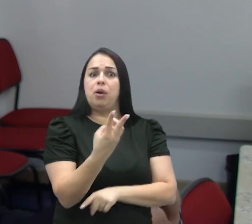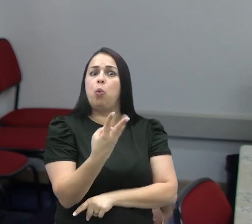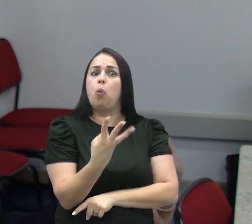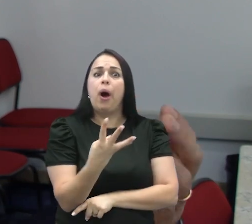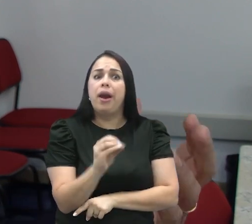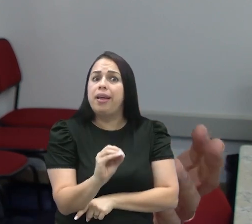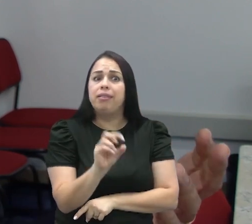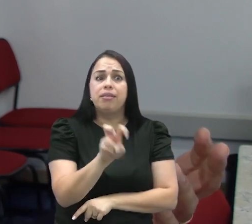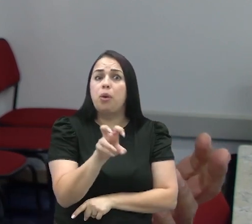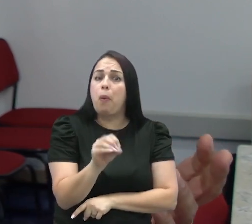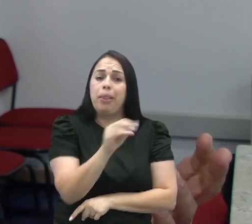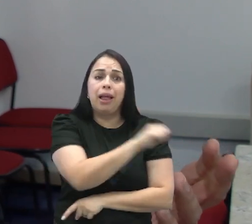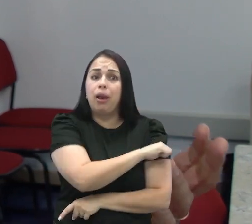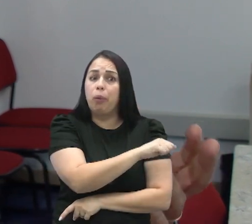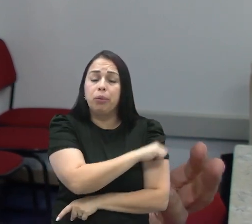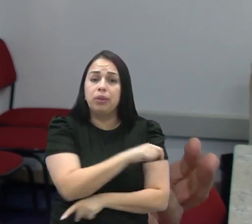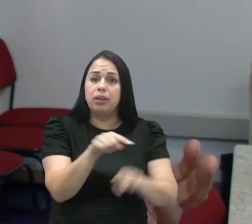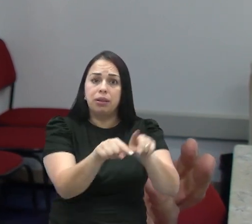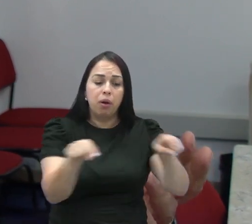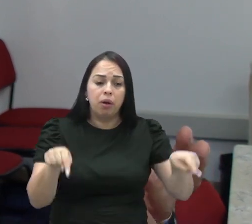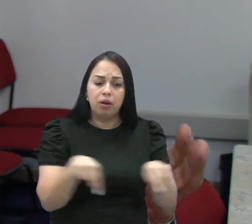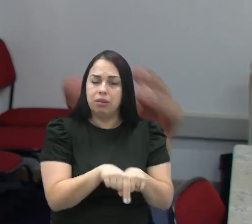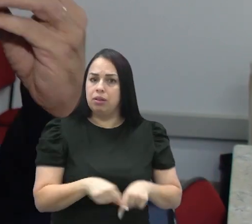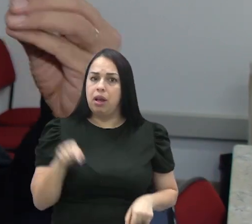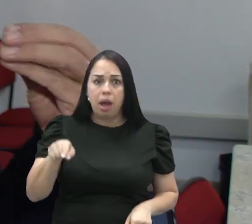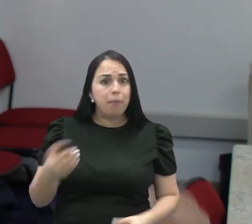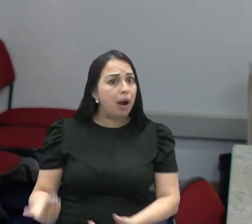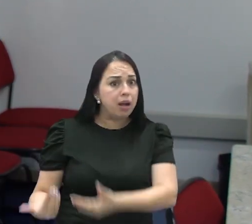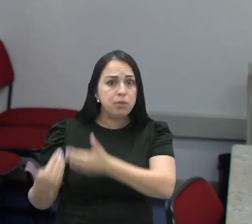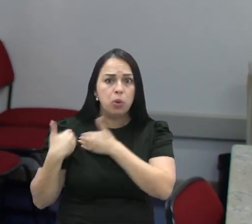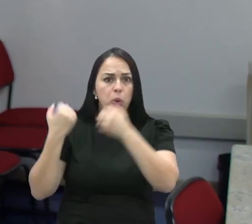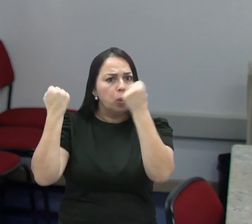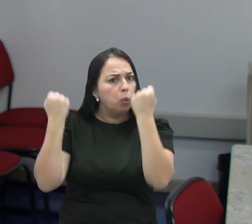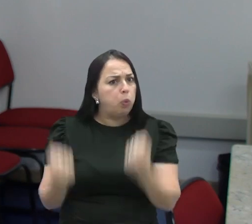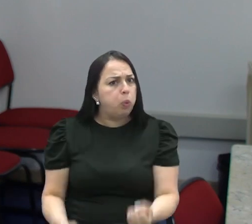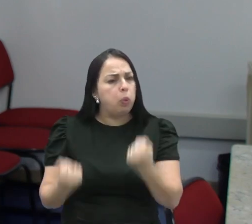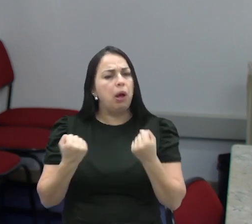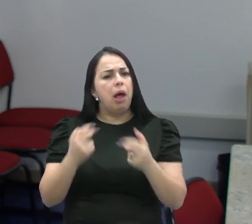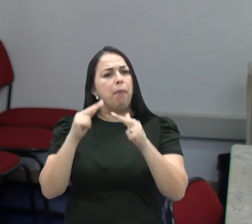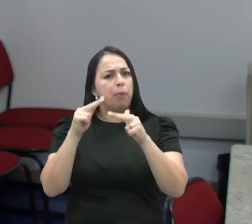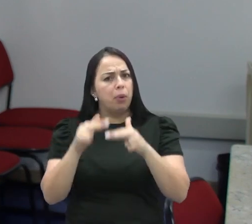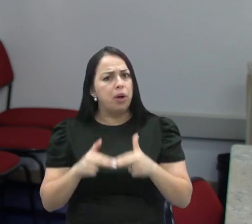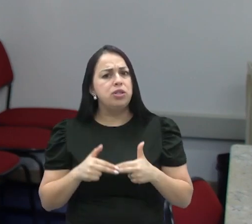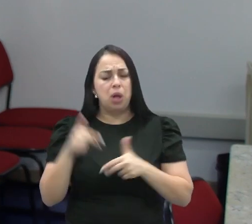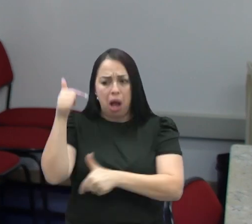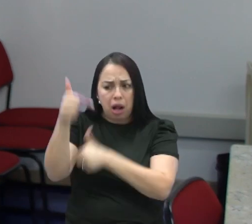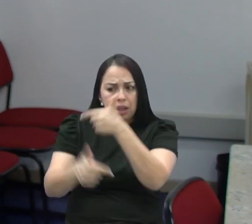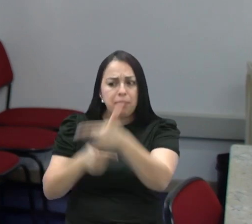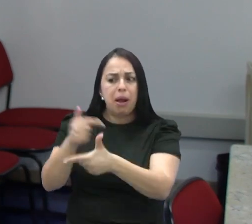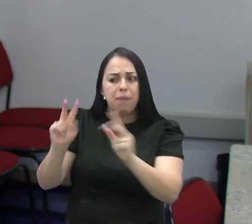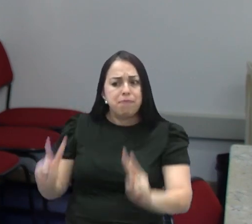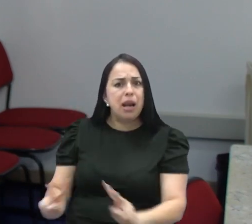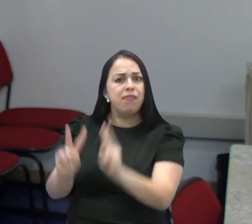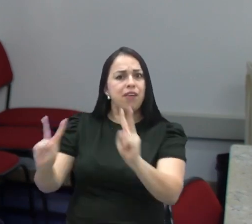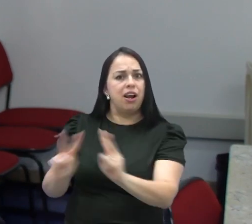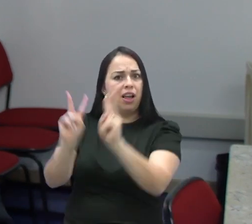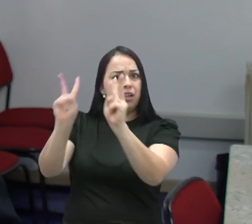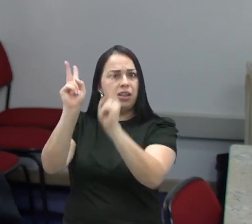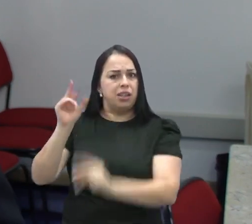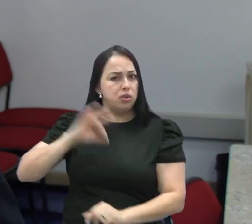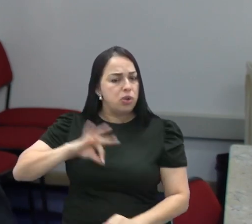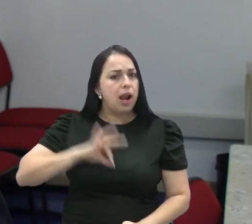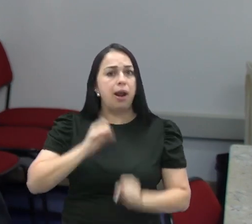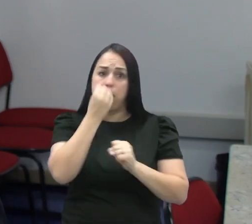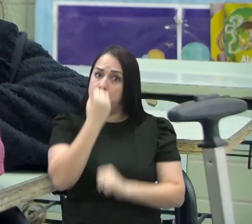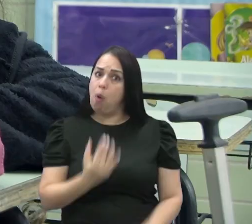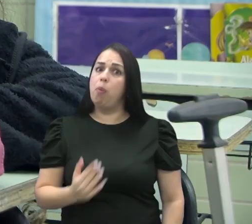de 40, 50 alunos numa sala de aula. Olha o tamanho da responsabilidade. É essa força de trabalho que precisa ser